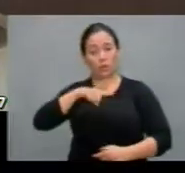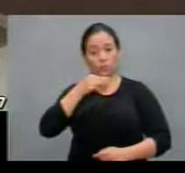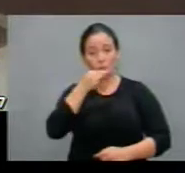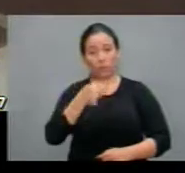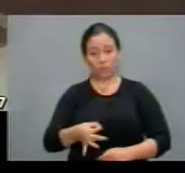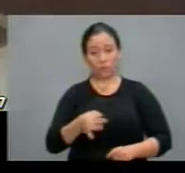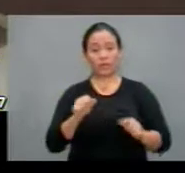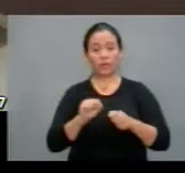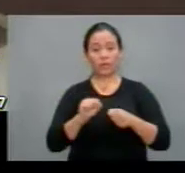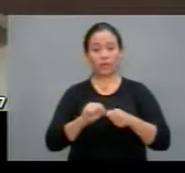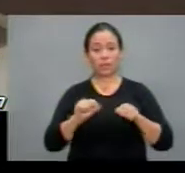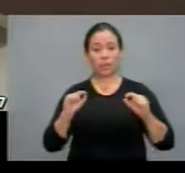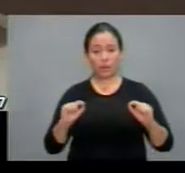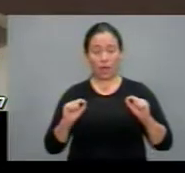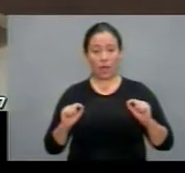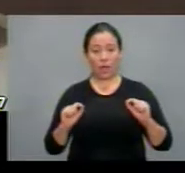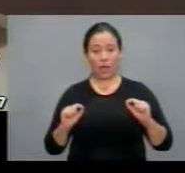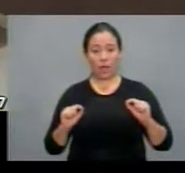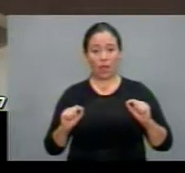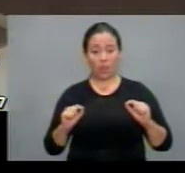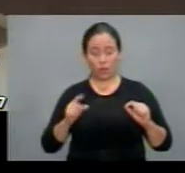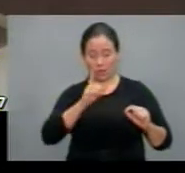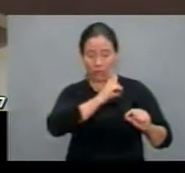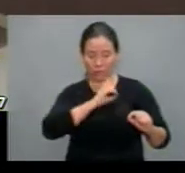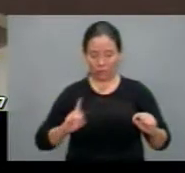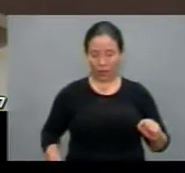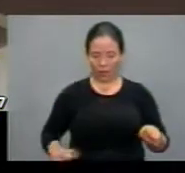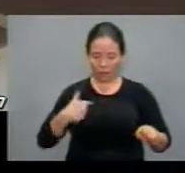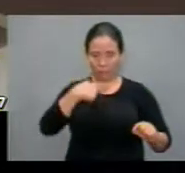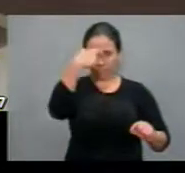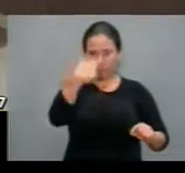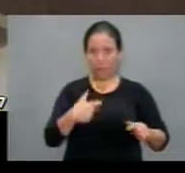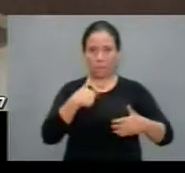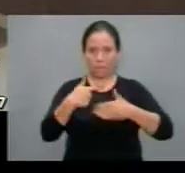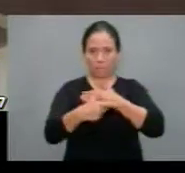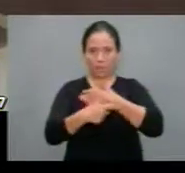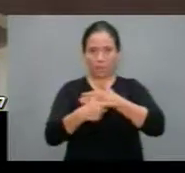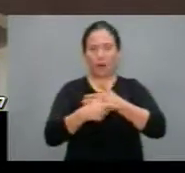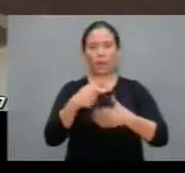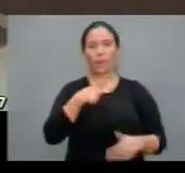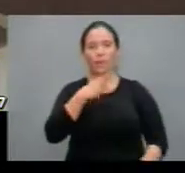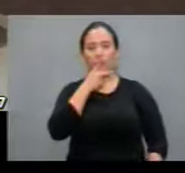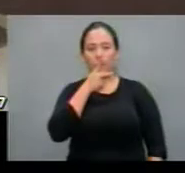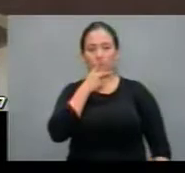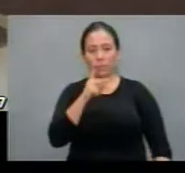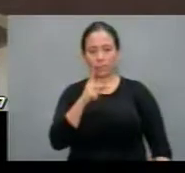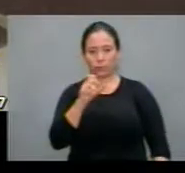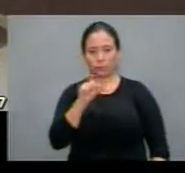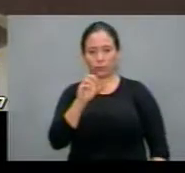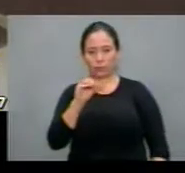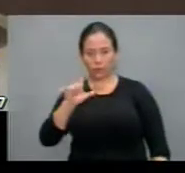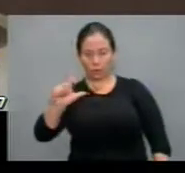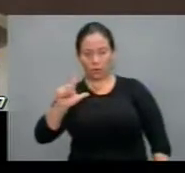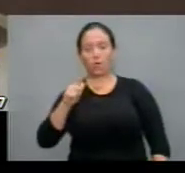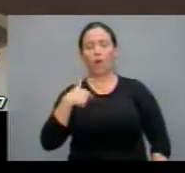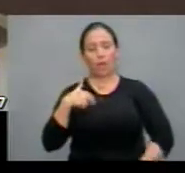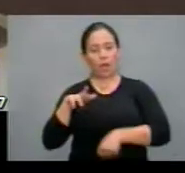nós estamos fazendo as iniciativas que cabem a um parlamentar, e nós, do PSOL, este parlamentar que eu